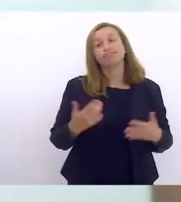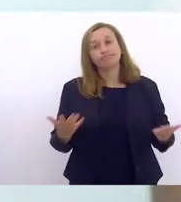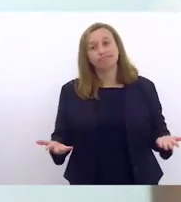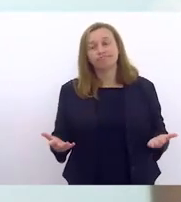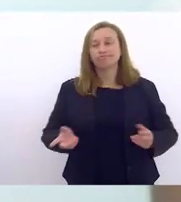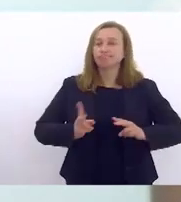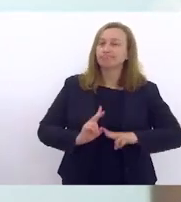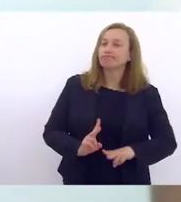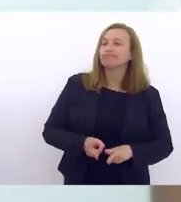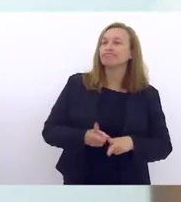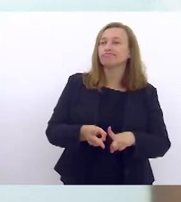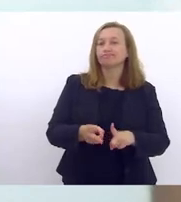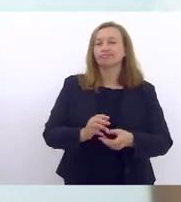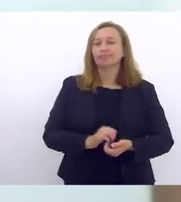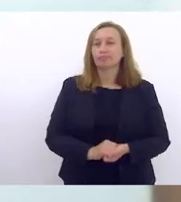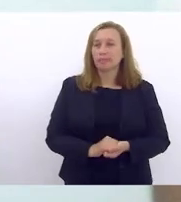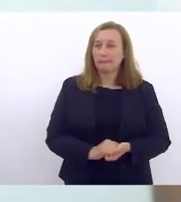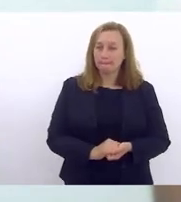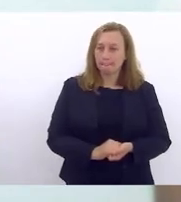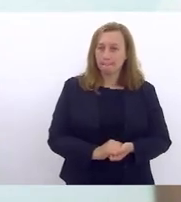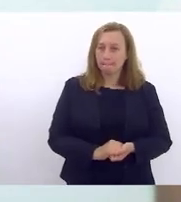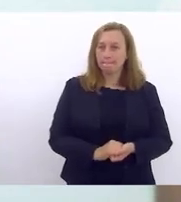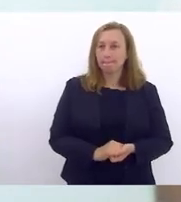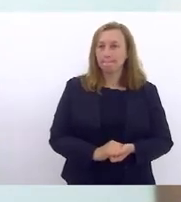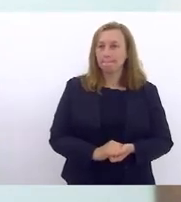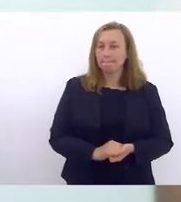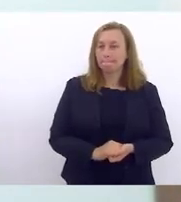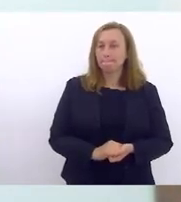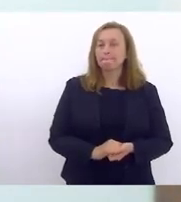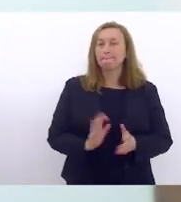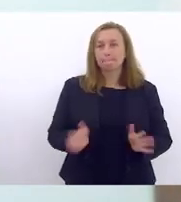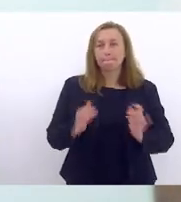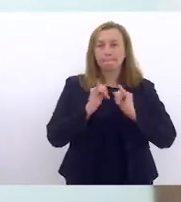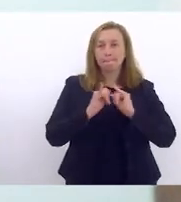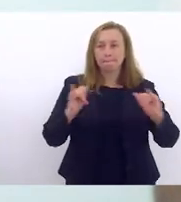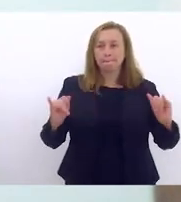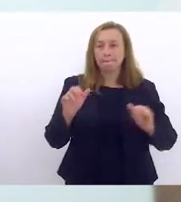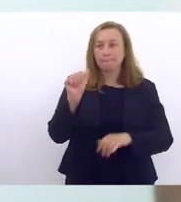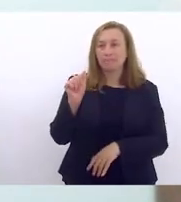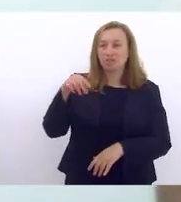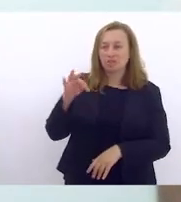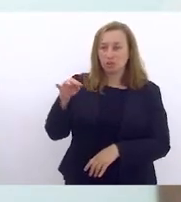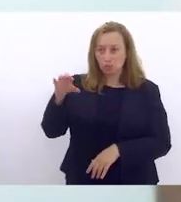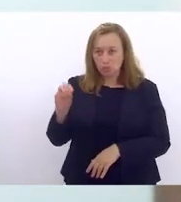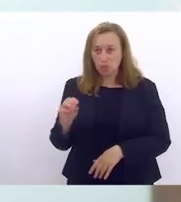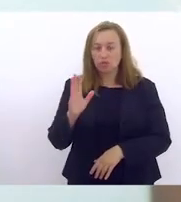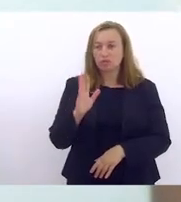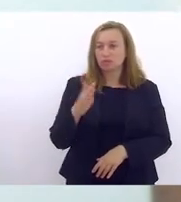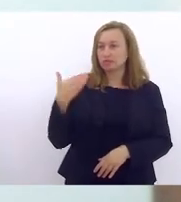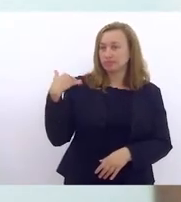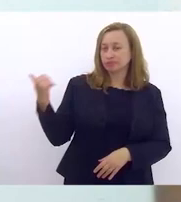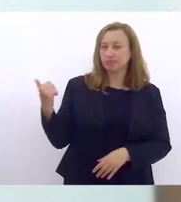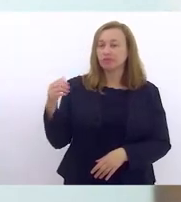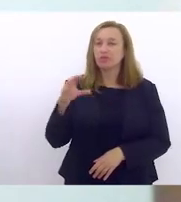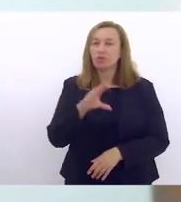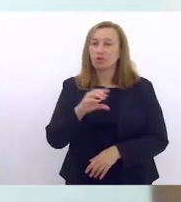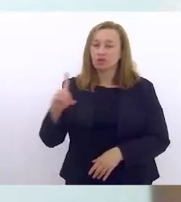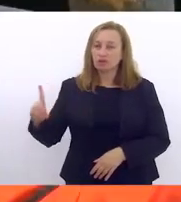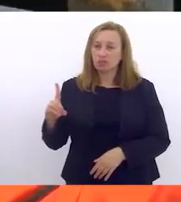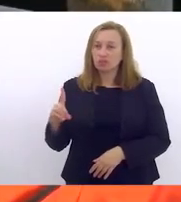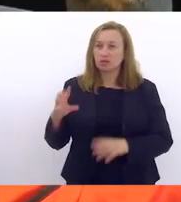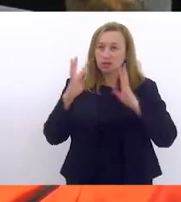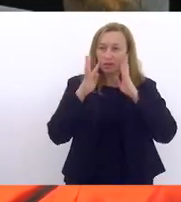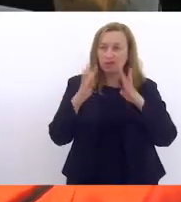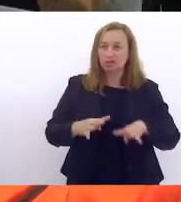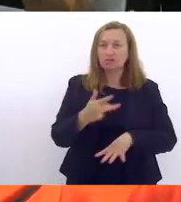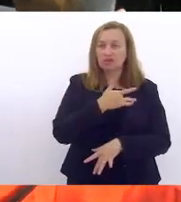dar sequência. Então, próximo, eu já tinha anunciado, Antônio Braga está aqui do nosso lado, coordenador de Atenção